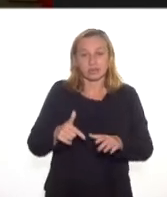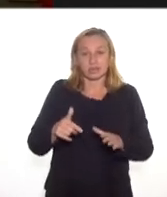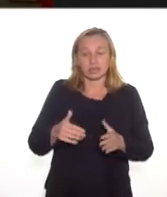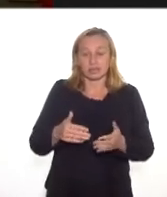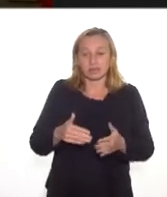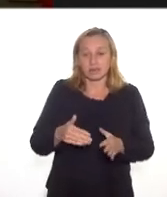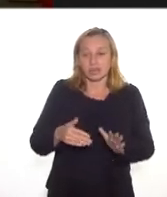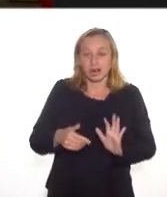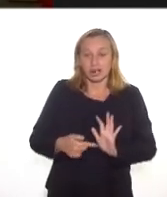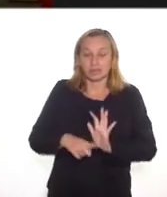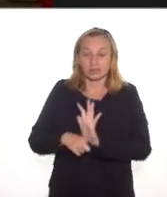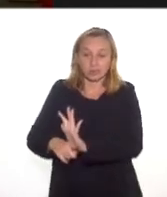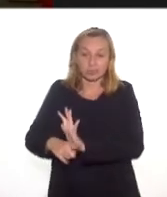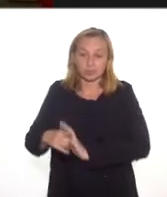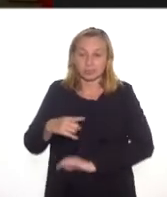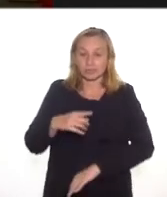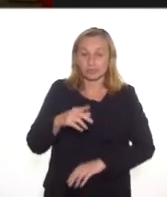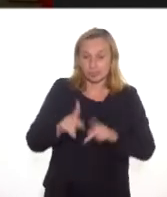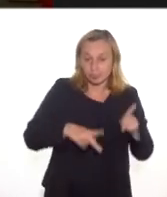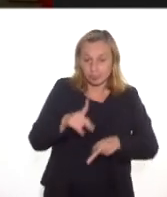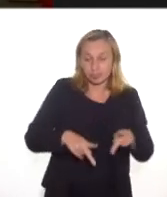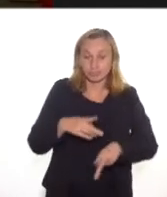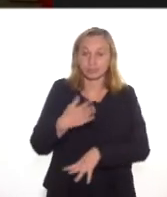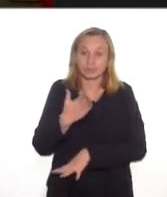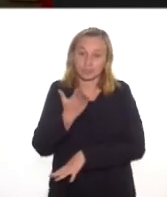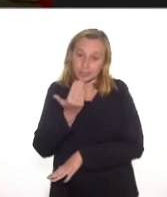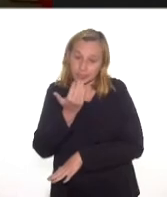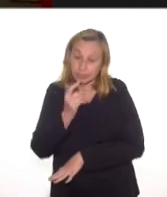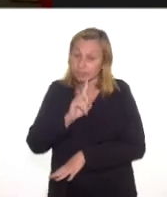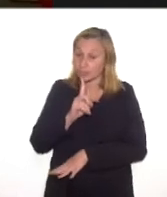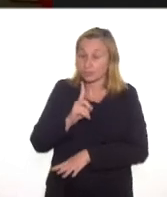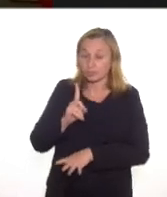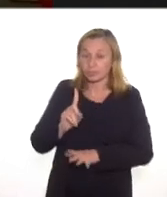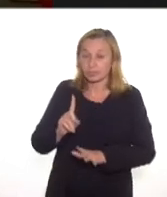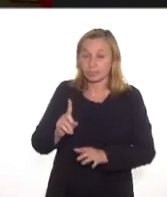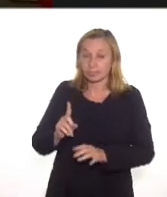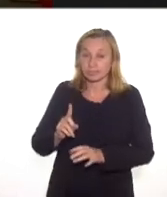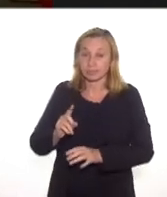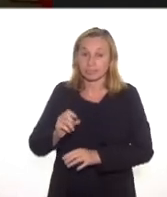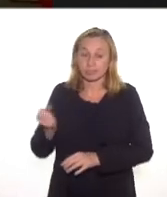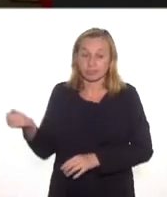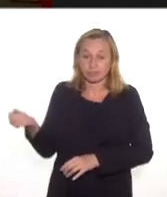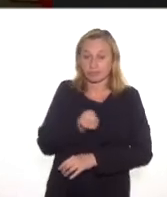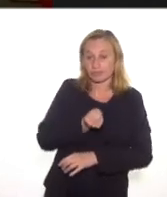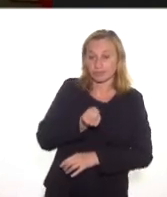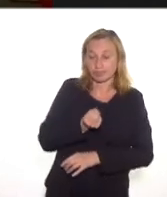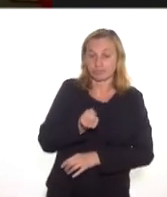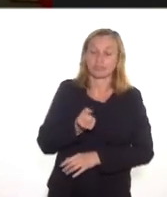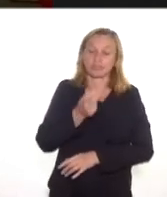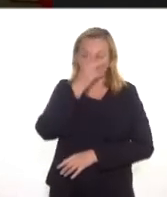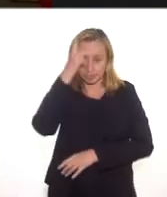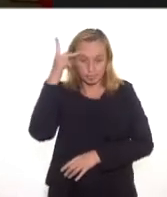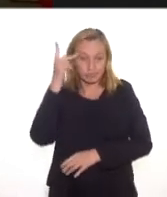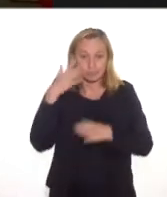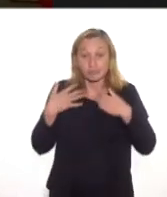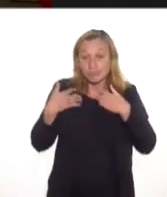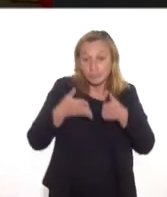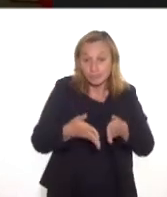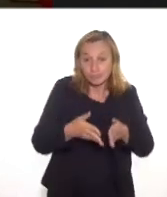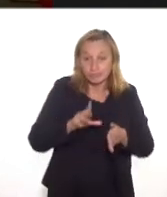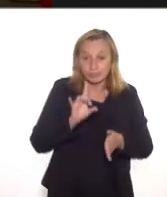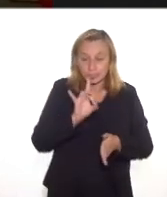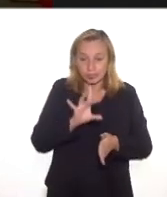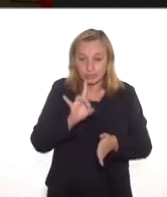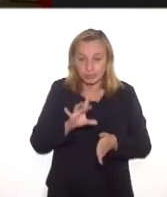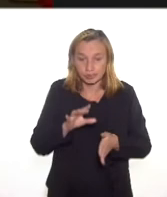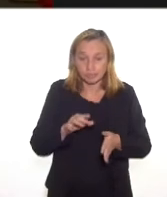e não para matar as pessoas. Era nessa operação que devíamos todos estar focados, né?